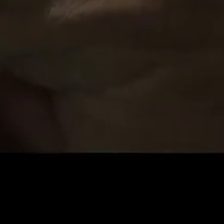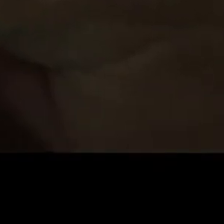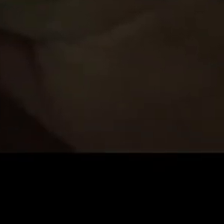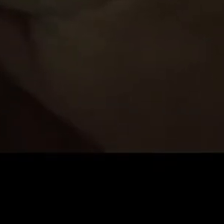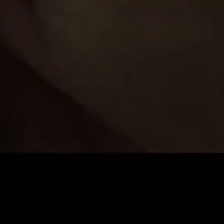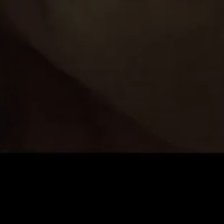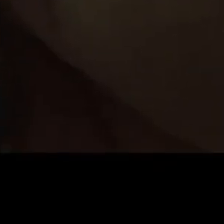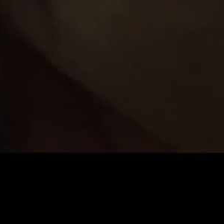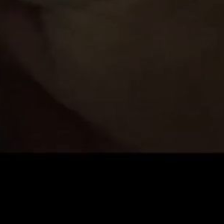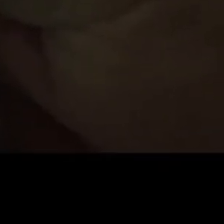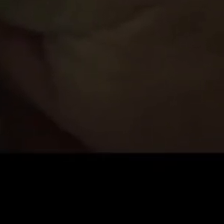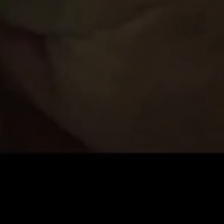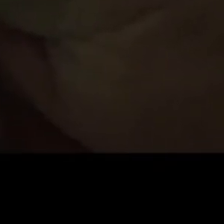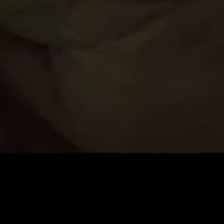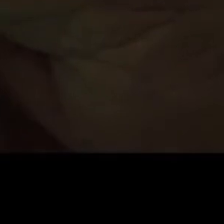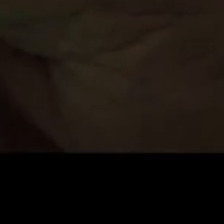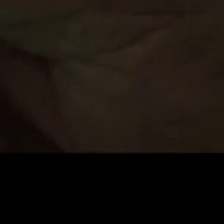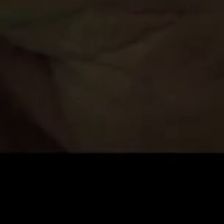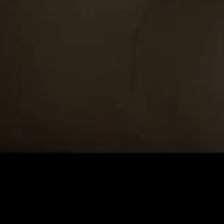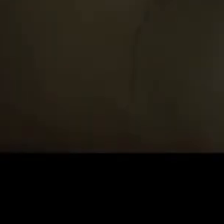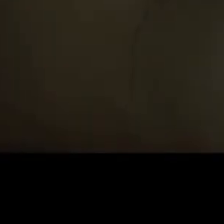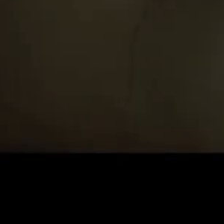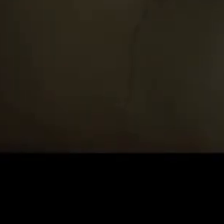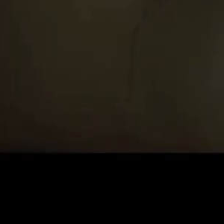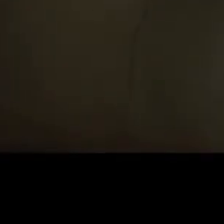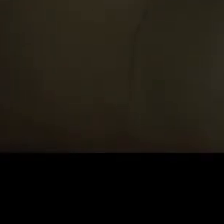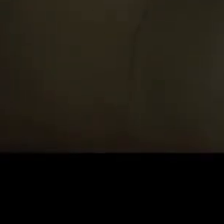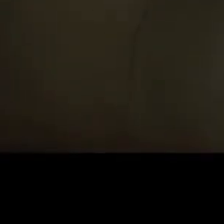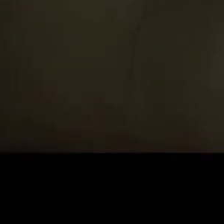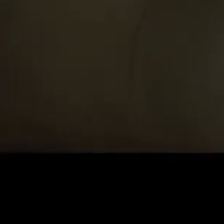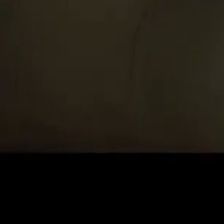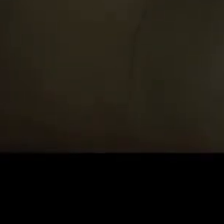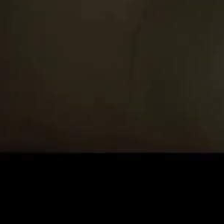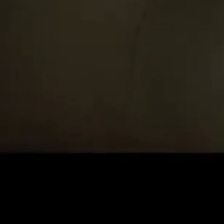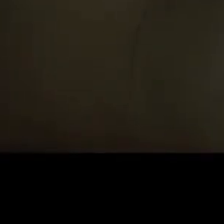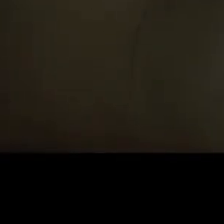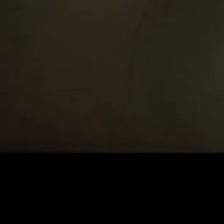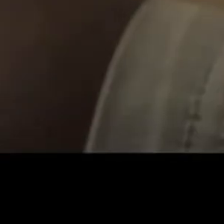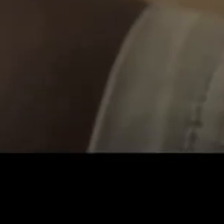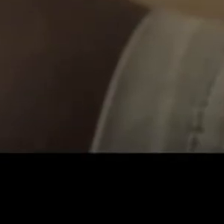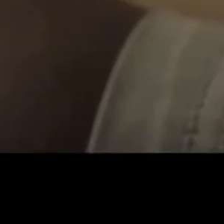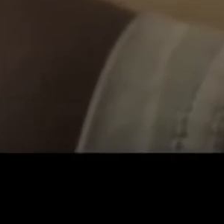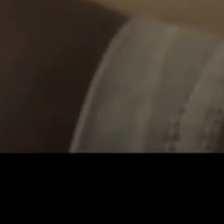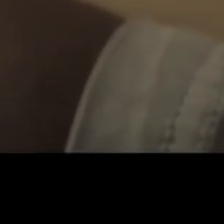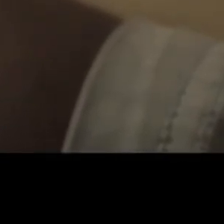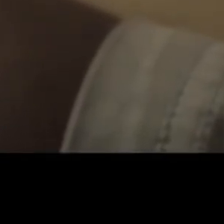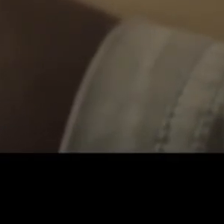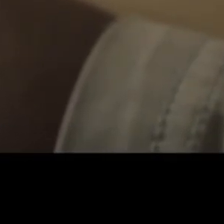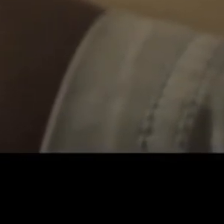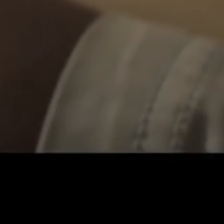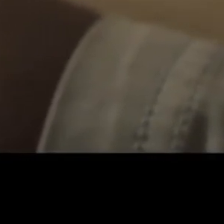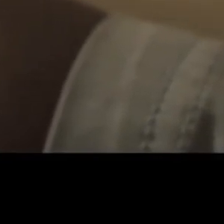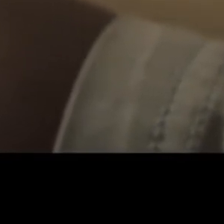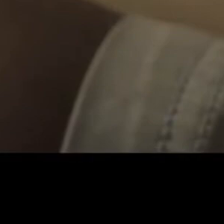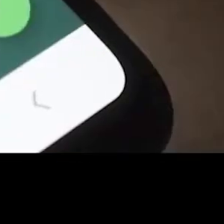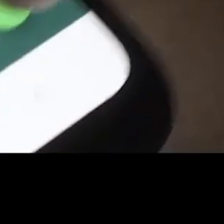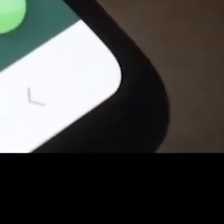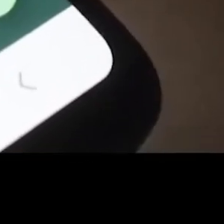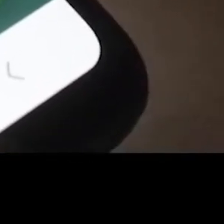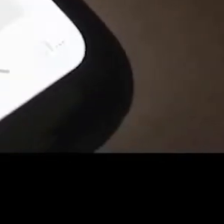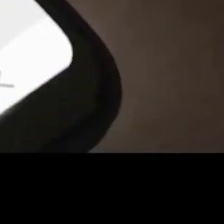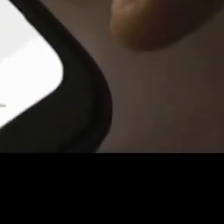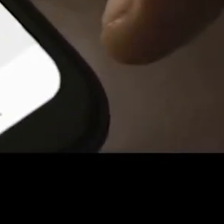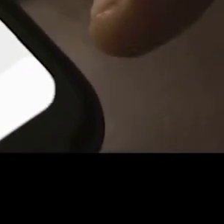Não é porque você gosta ou concorda com a notícia que ela é verdadeira. Espalhar fake news é